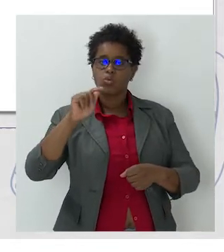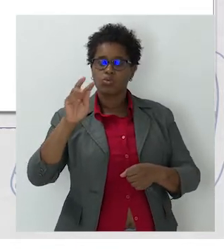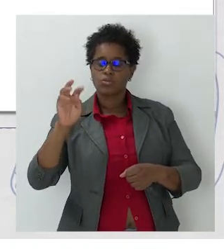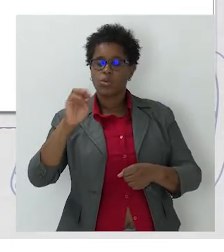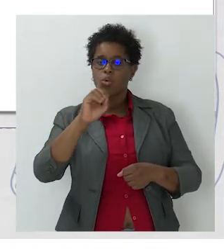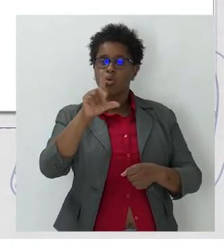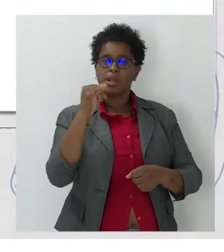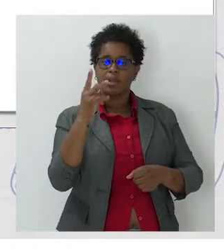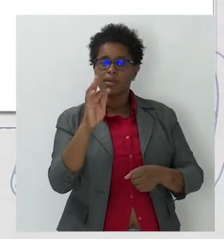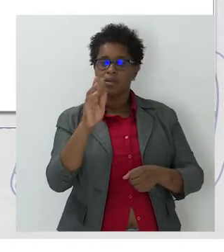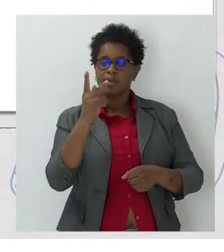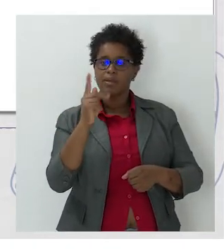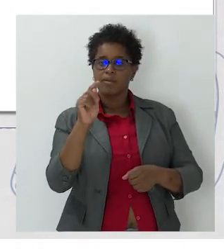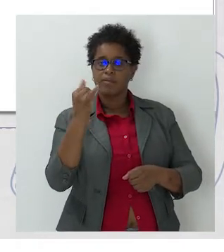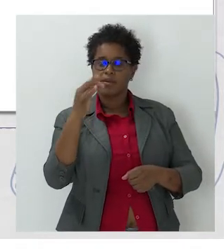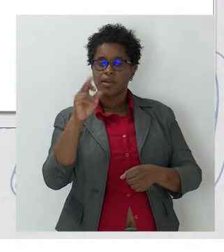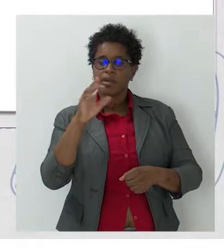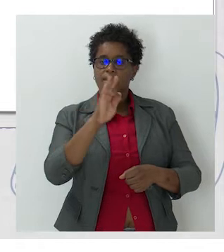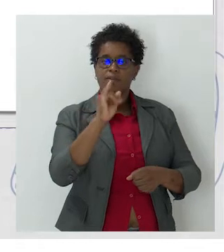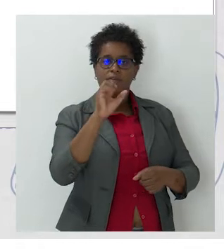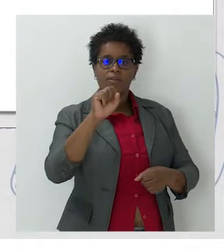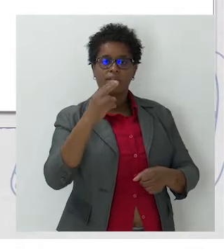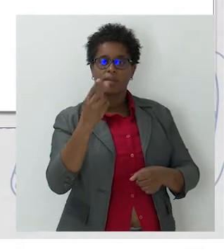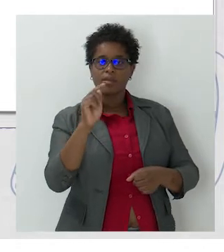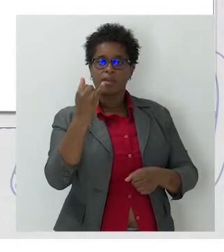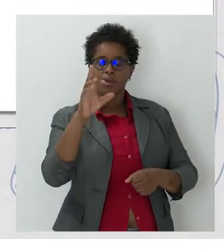oliveira, figueira e a videira.